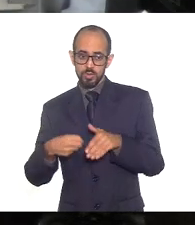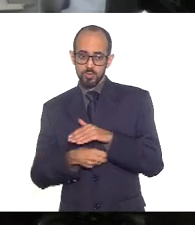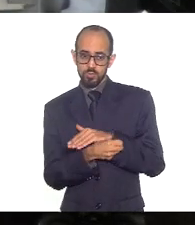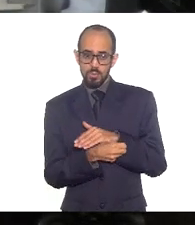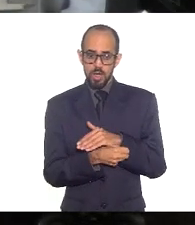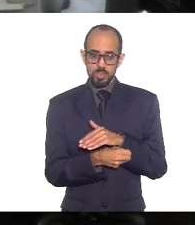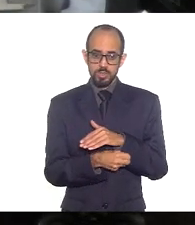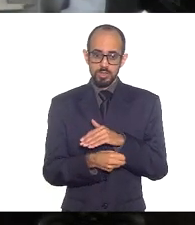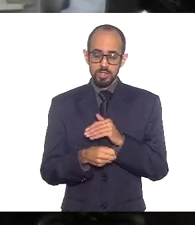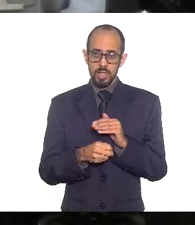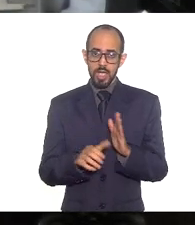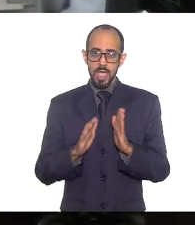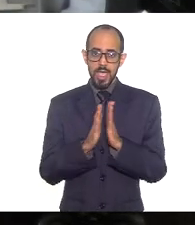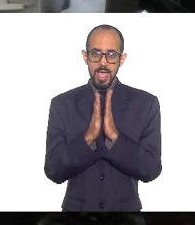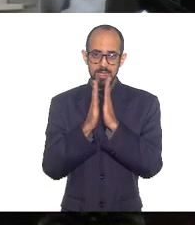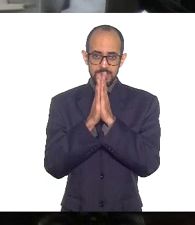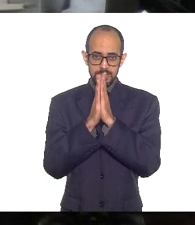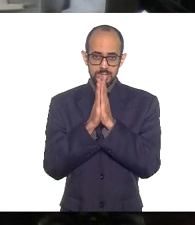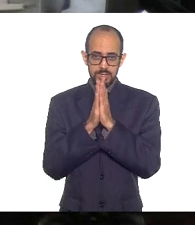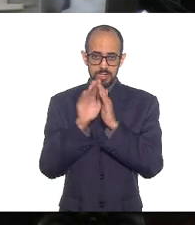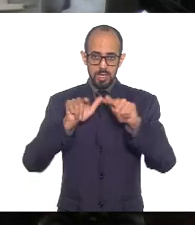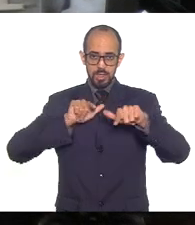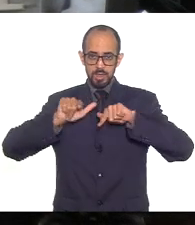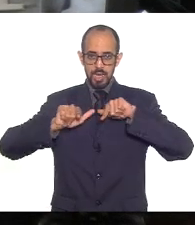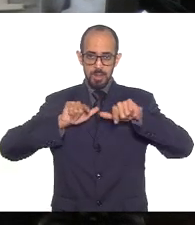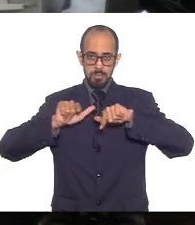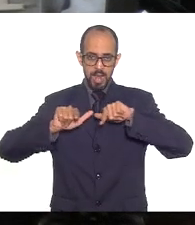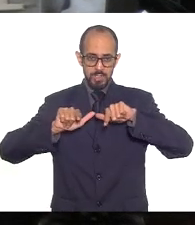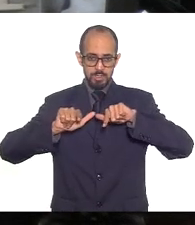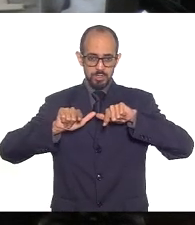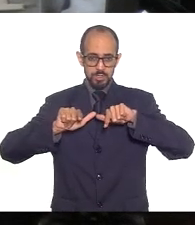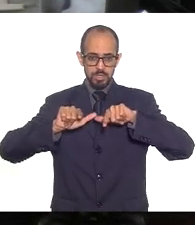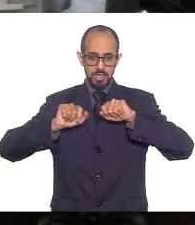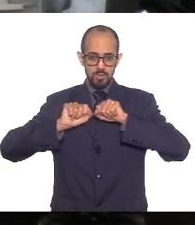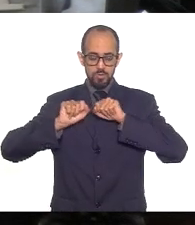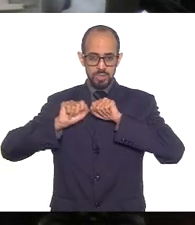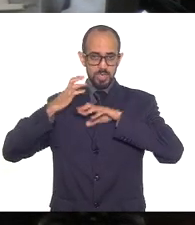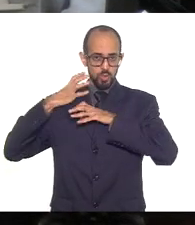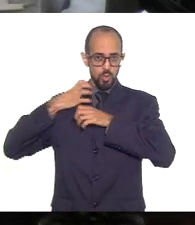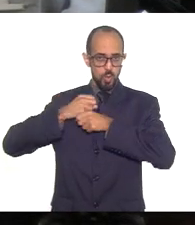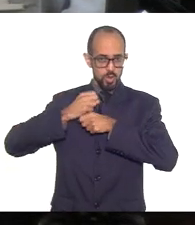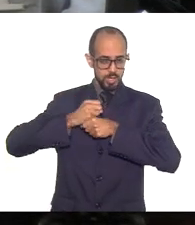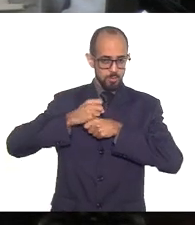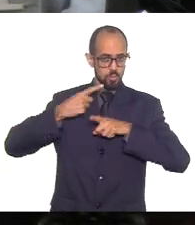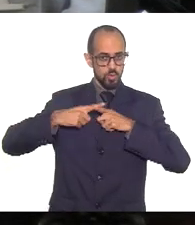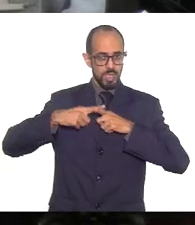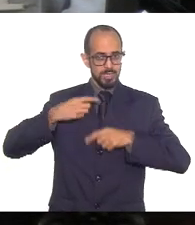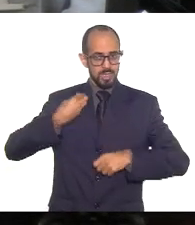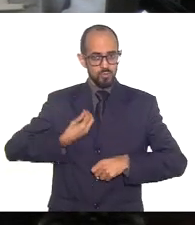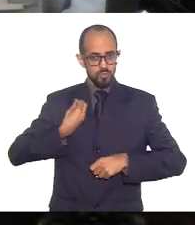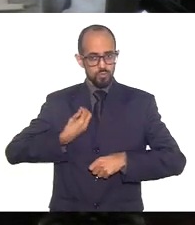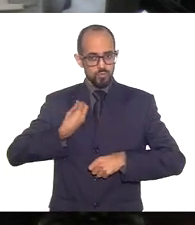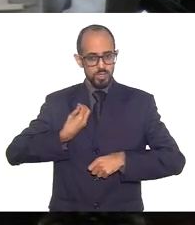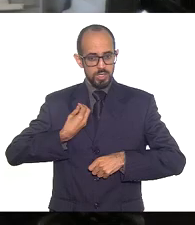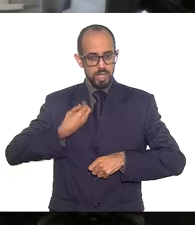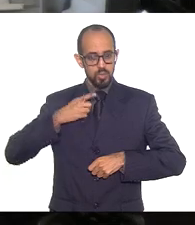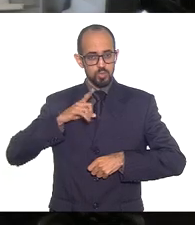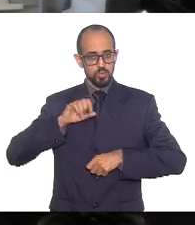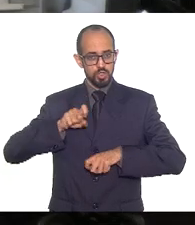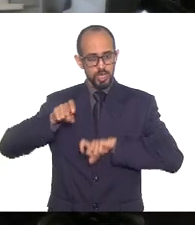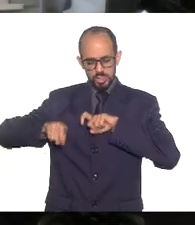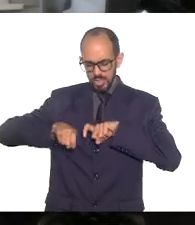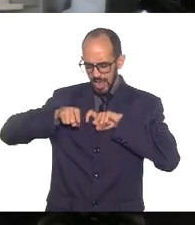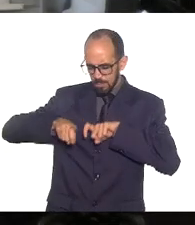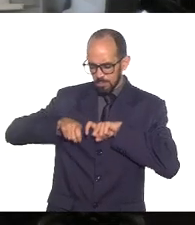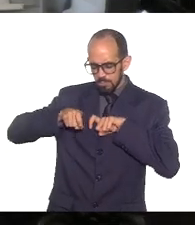reze trabalho fazendo conta que esta vida é um dia de Capina com sol